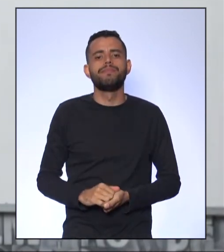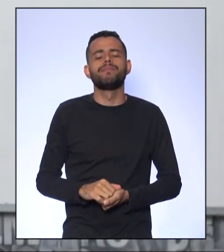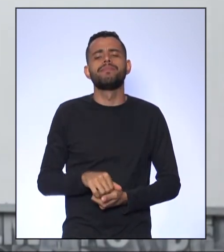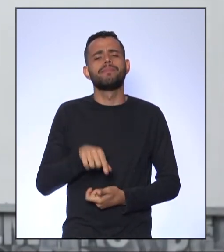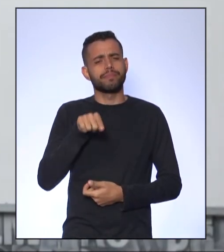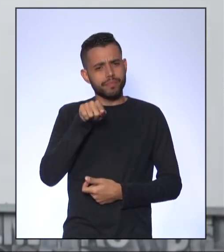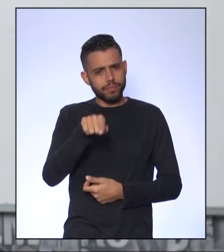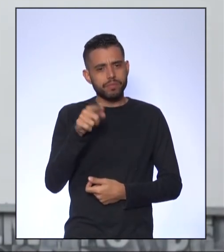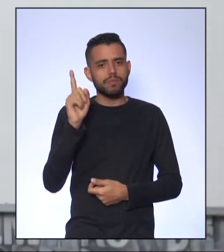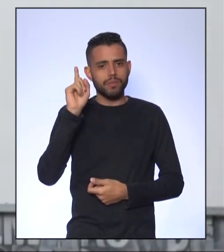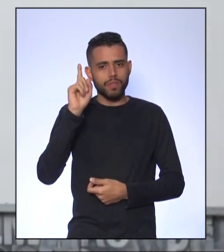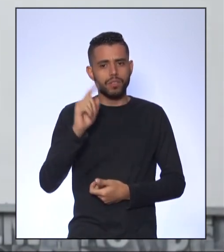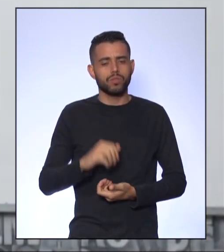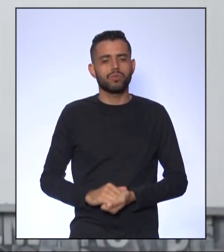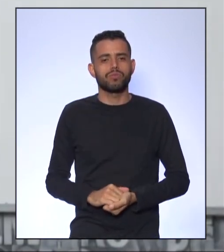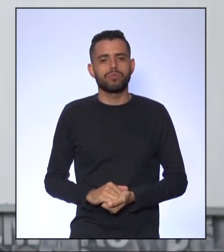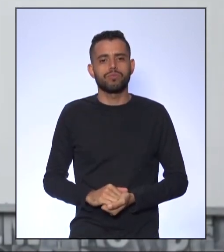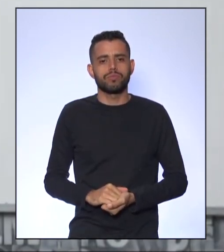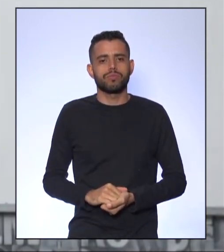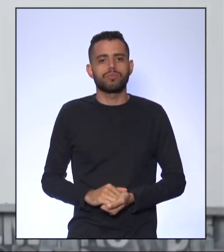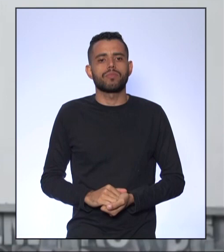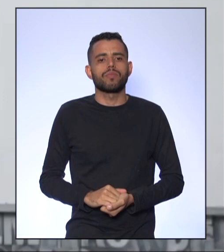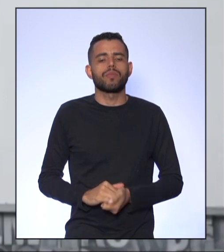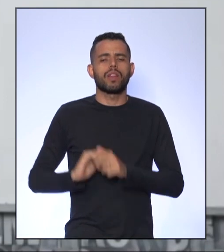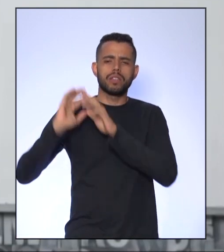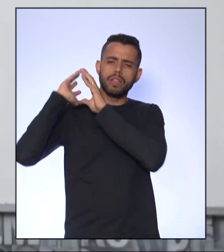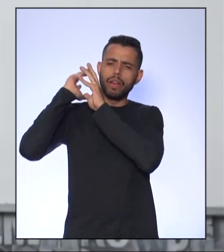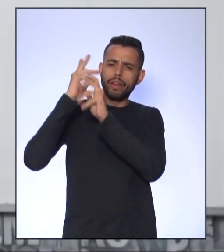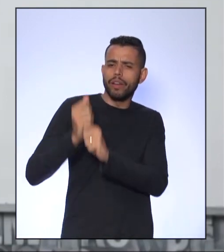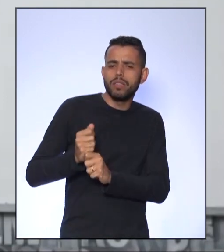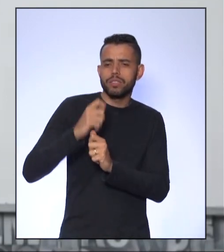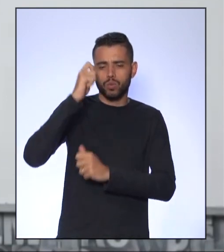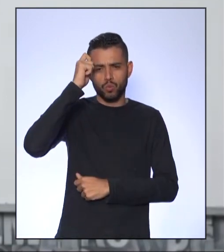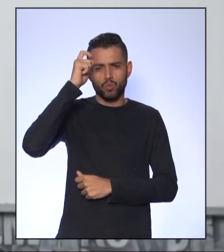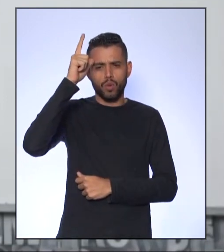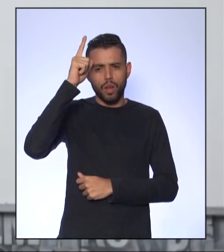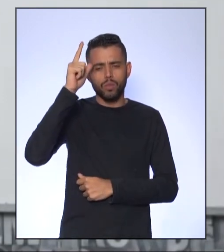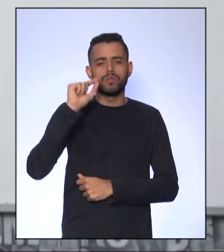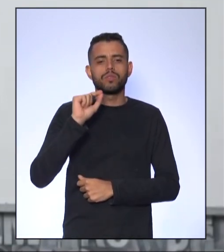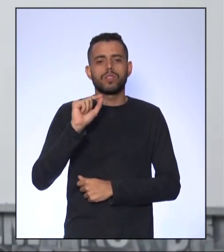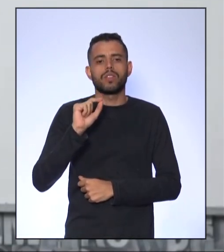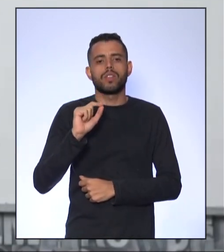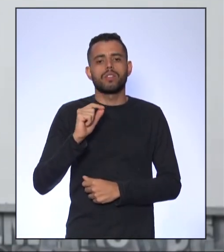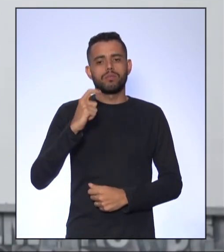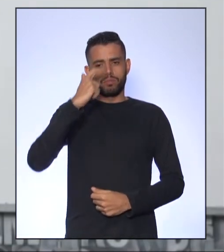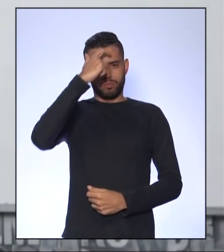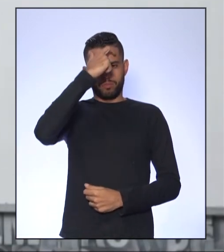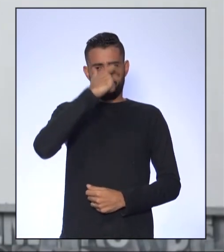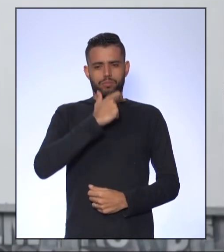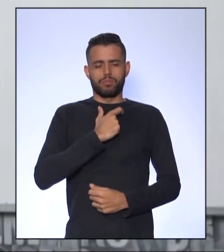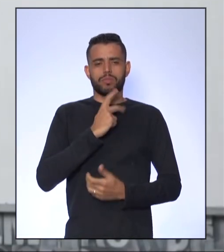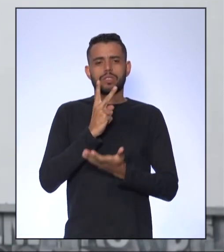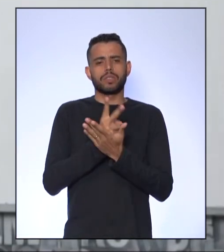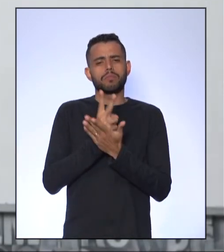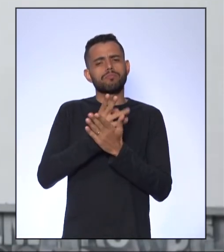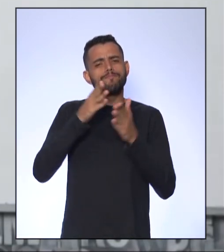aqui. Esta herança cultural vai trazer o homem ao centro, vai